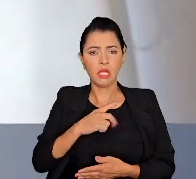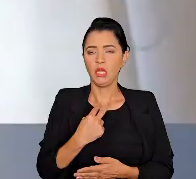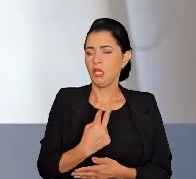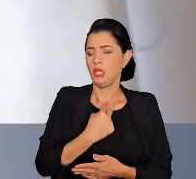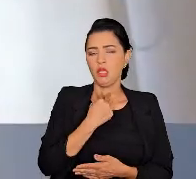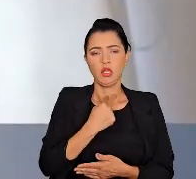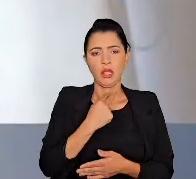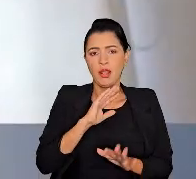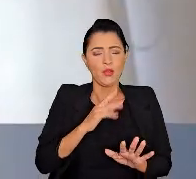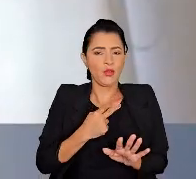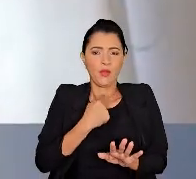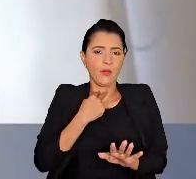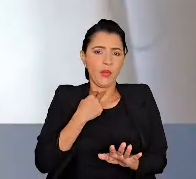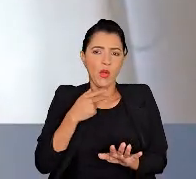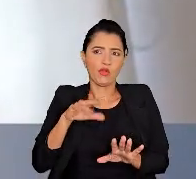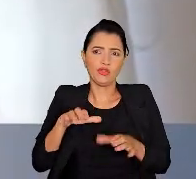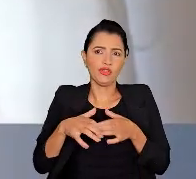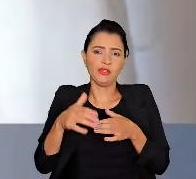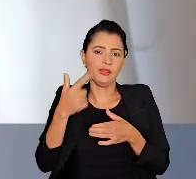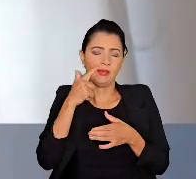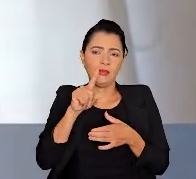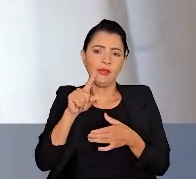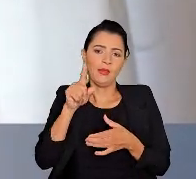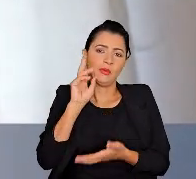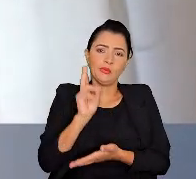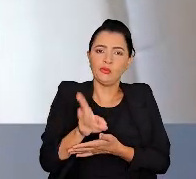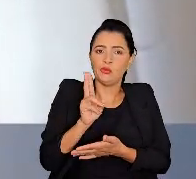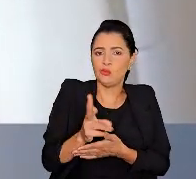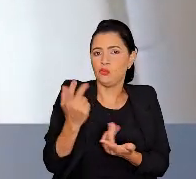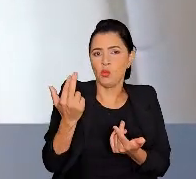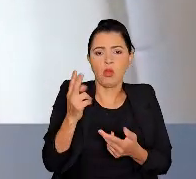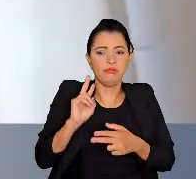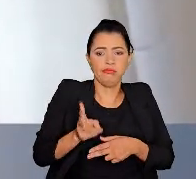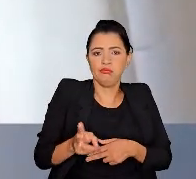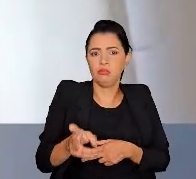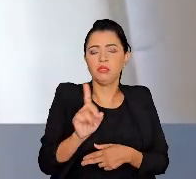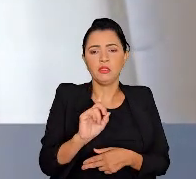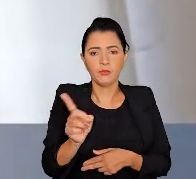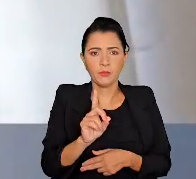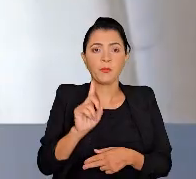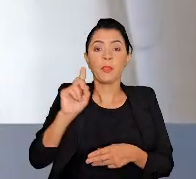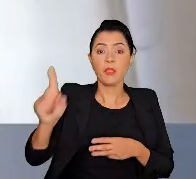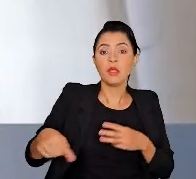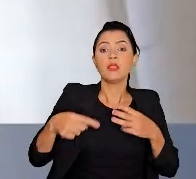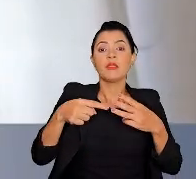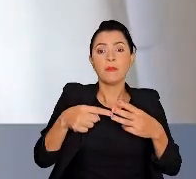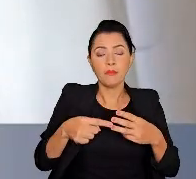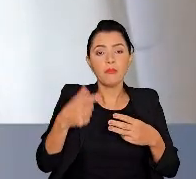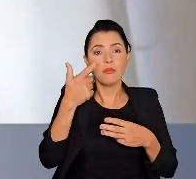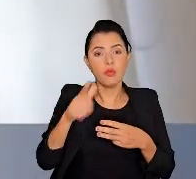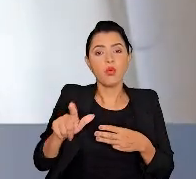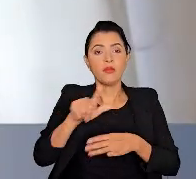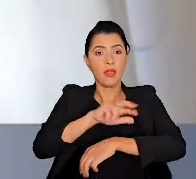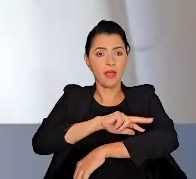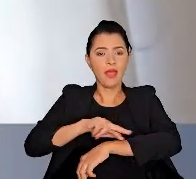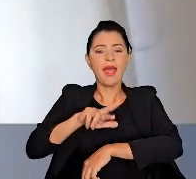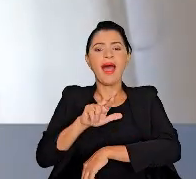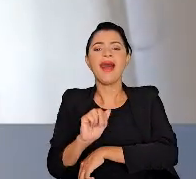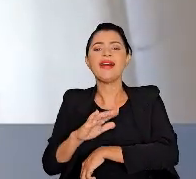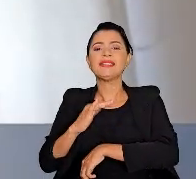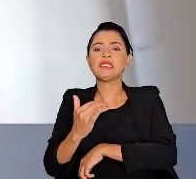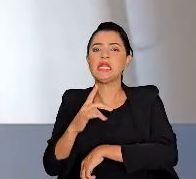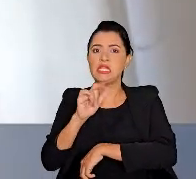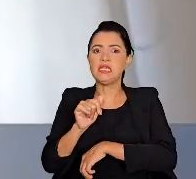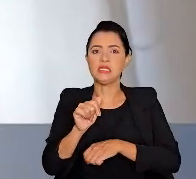ser coletivizada e mantida de forma permanente. Na sequência, a vertente racialista, como foi